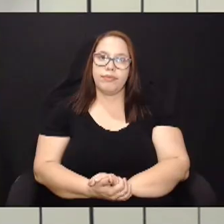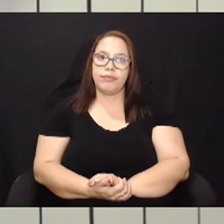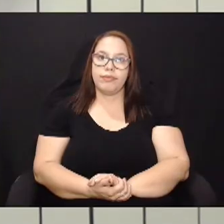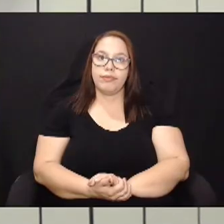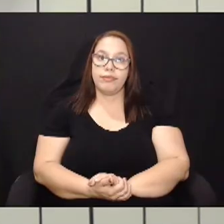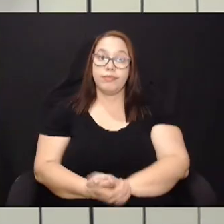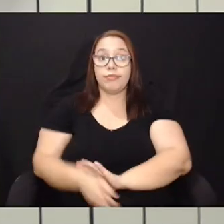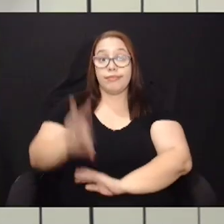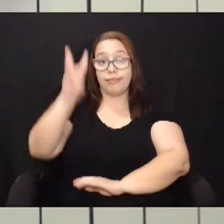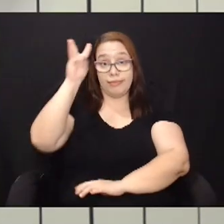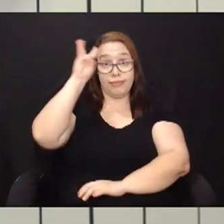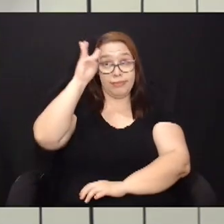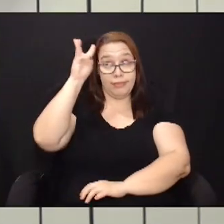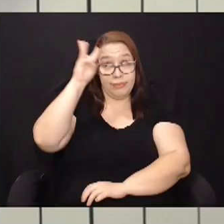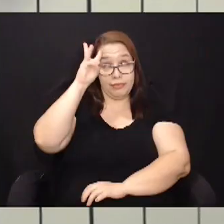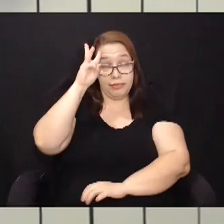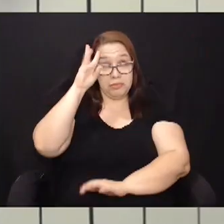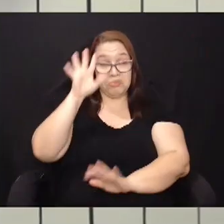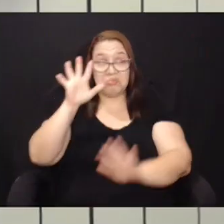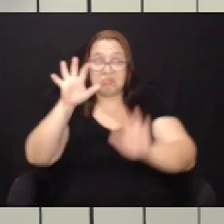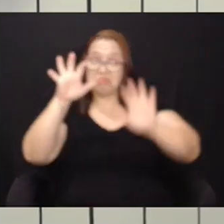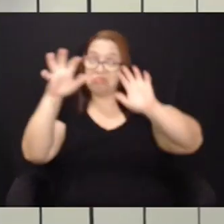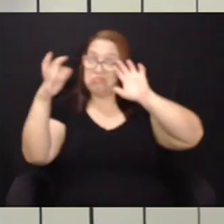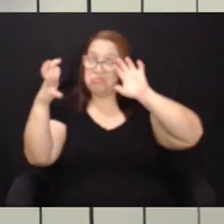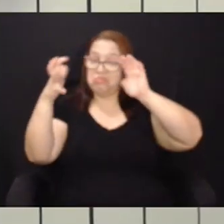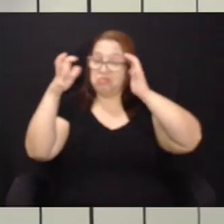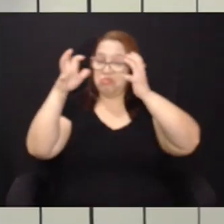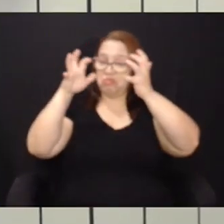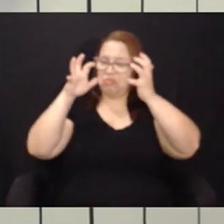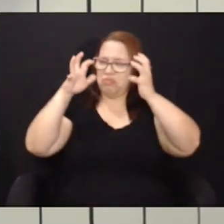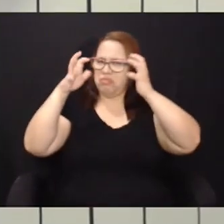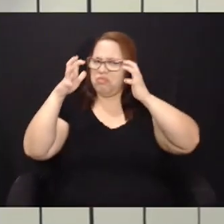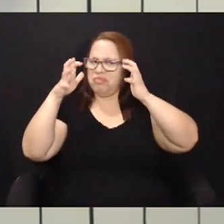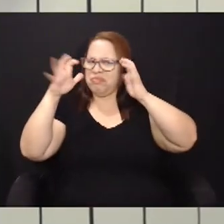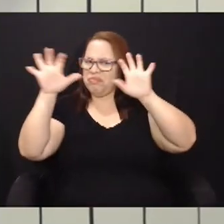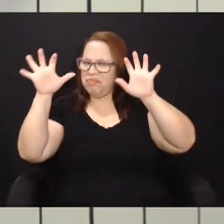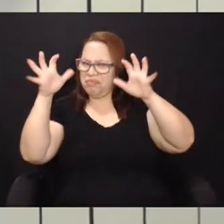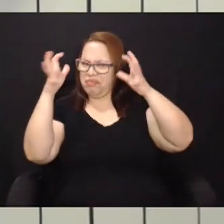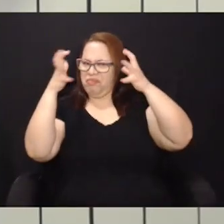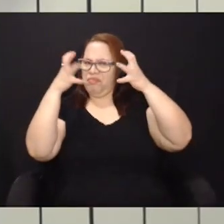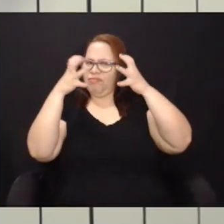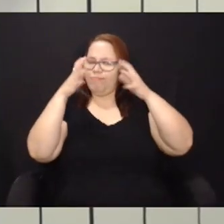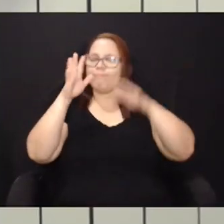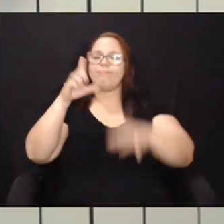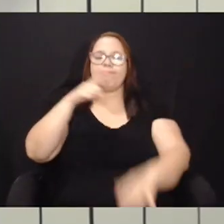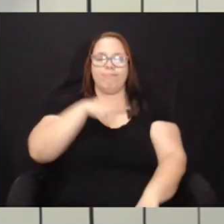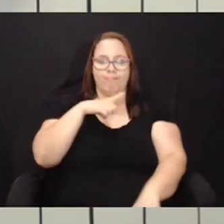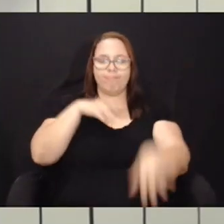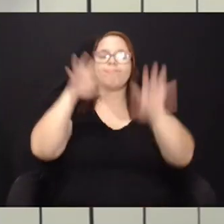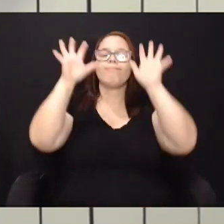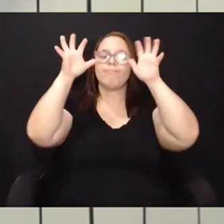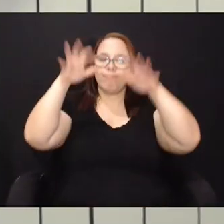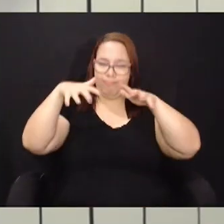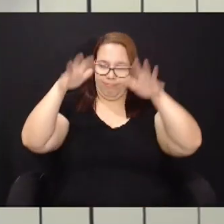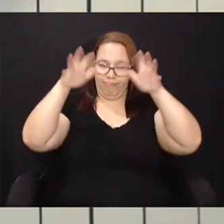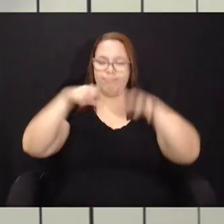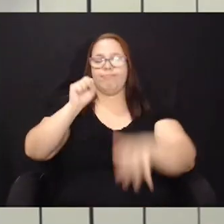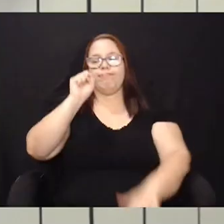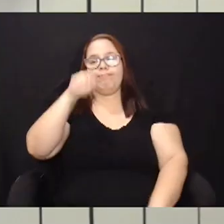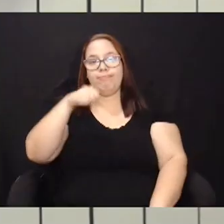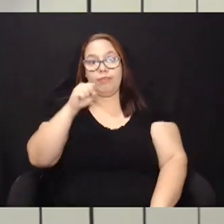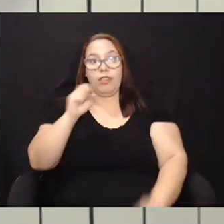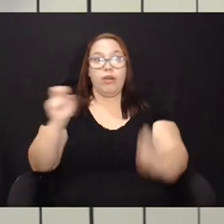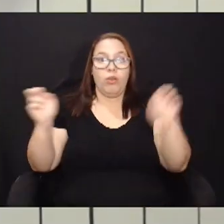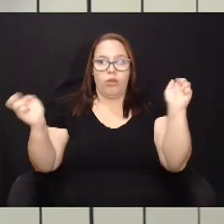Terça-feira de tempo instável, muitas nuvens, tem previsão de chuva para esta tarde, tem até um alerta, viu?